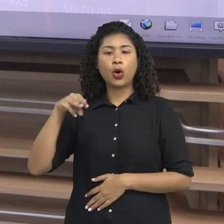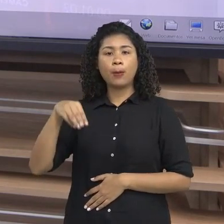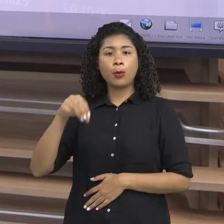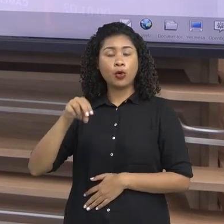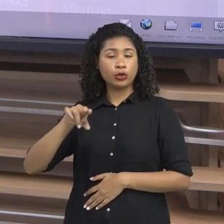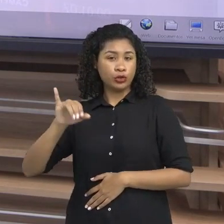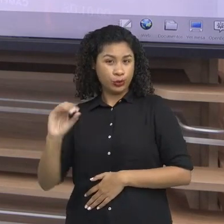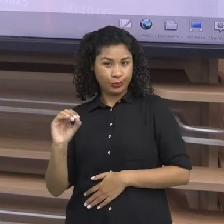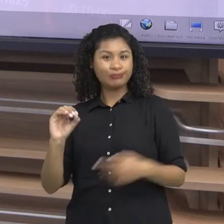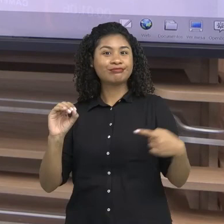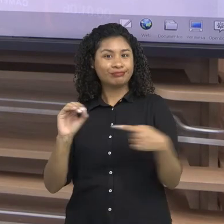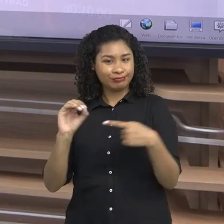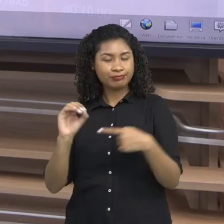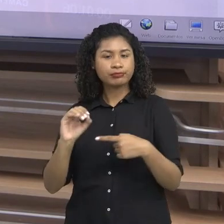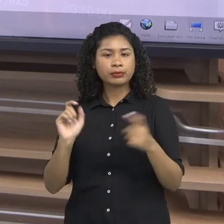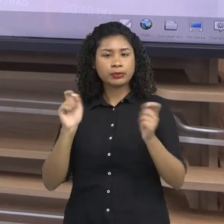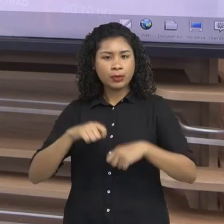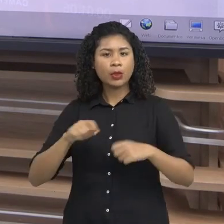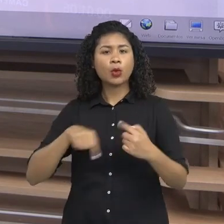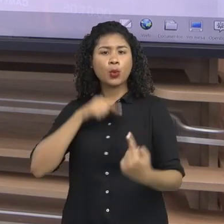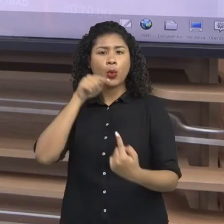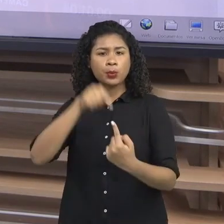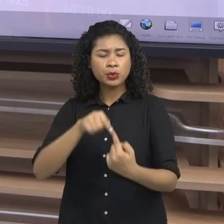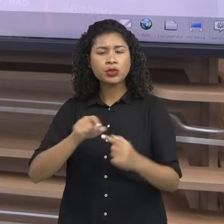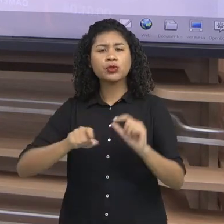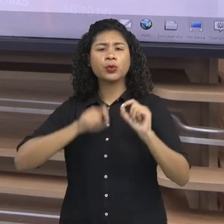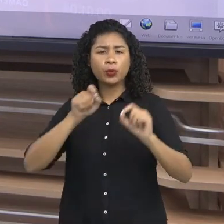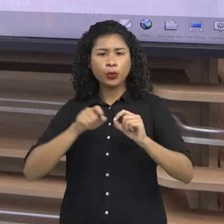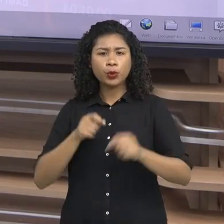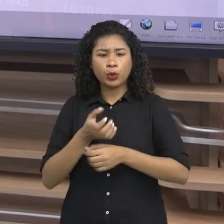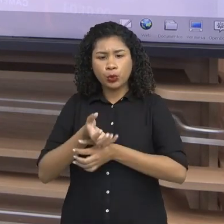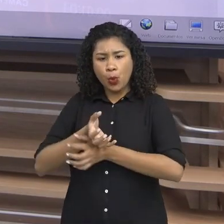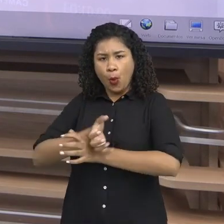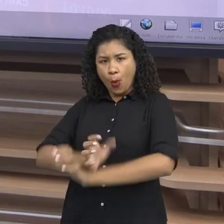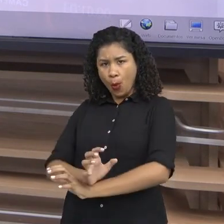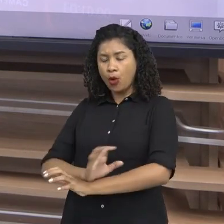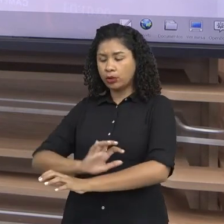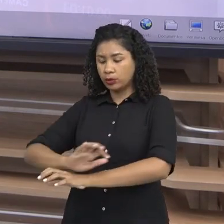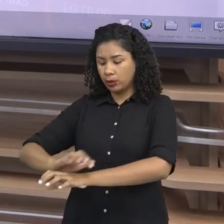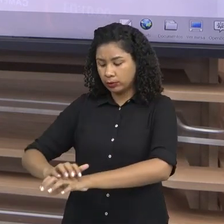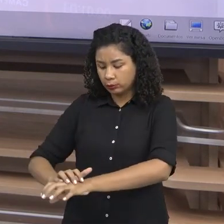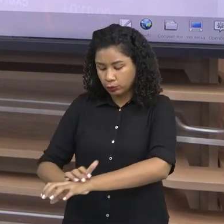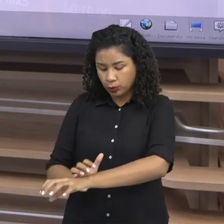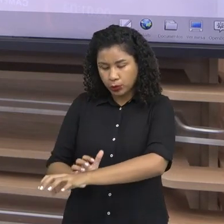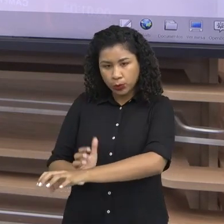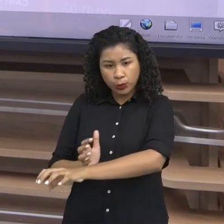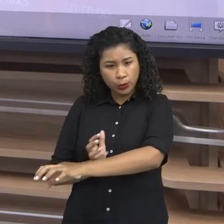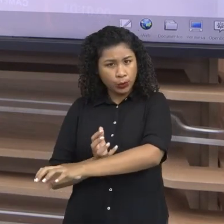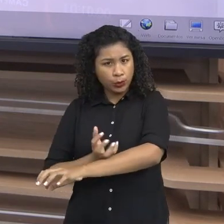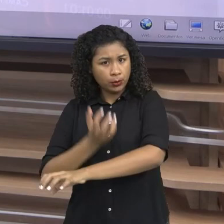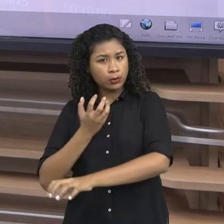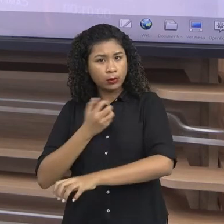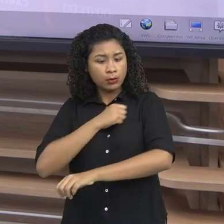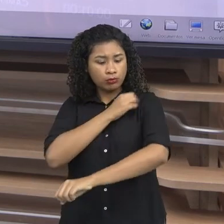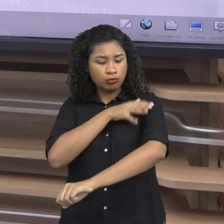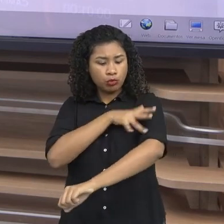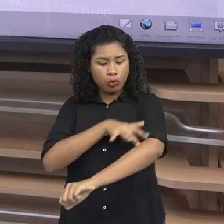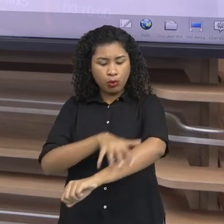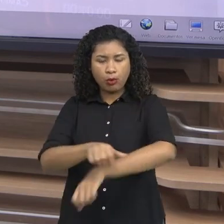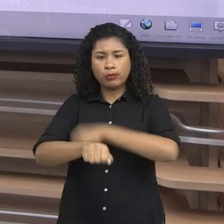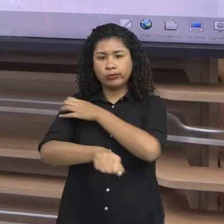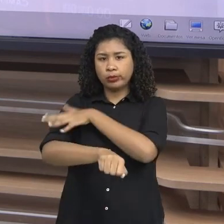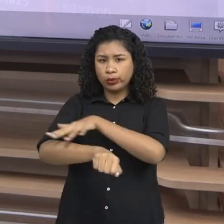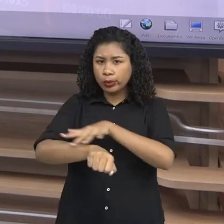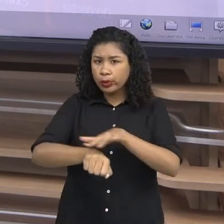como por exemplo, o tecido ósseo, né? E aí vai levar para o plasma da corrente sanguínea. Ele pode retirar